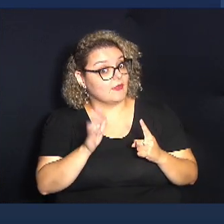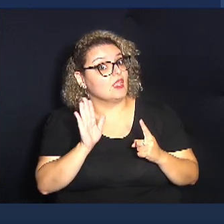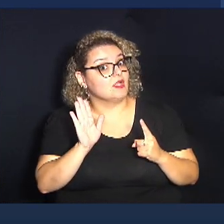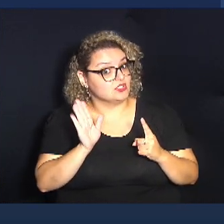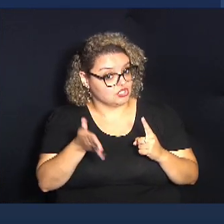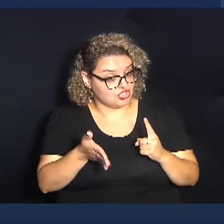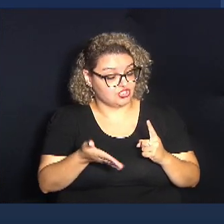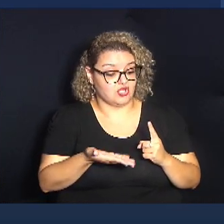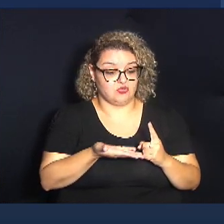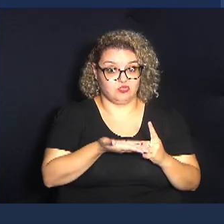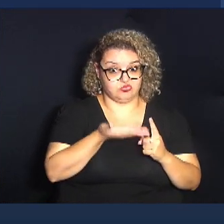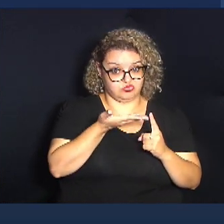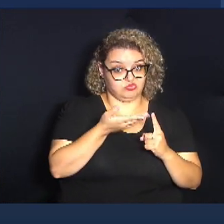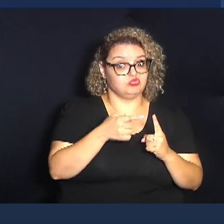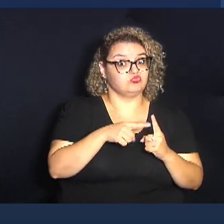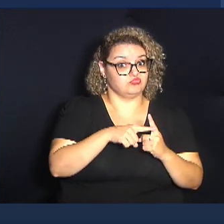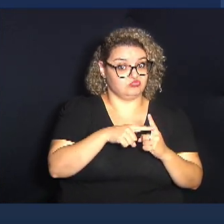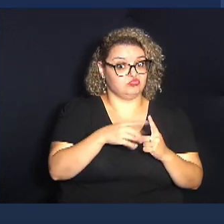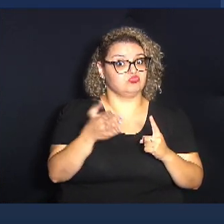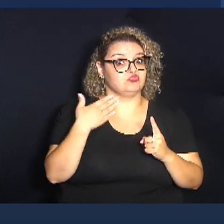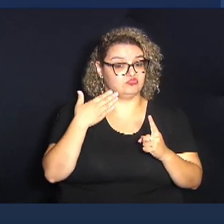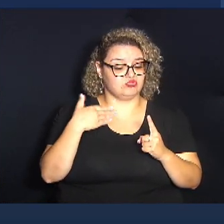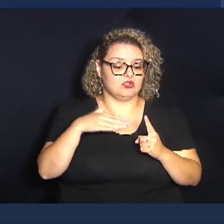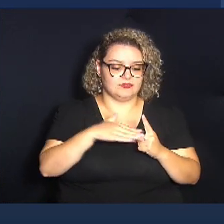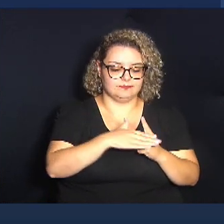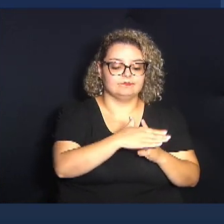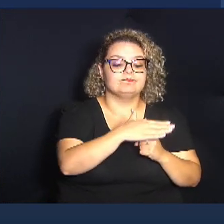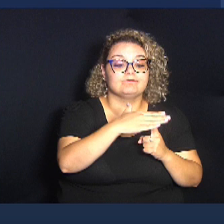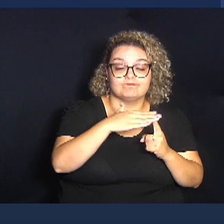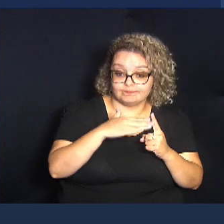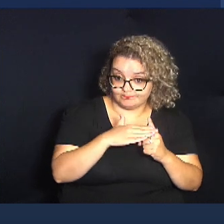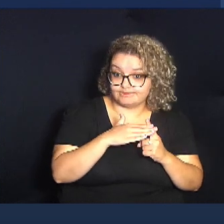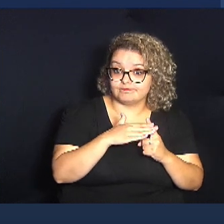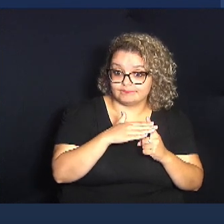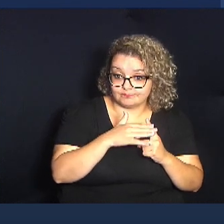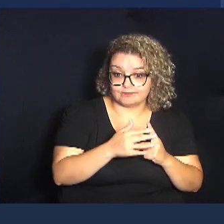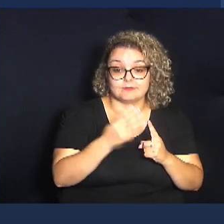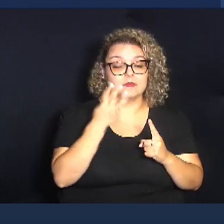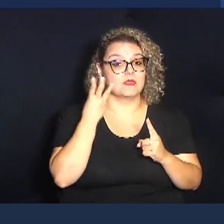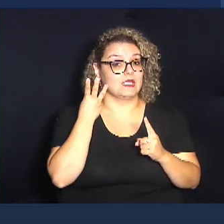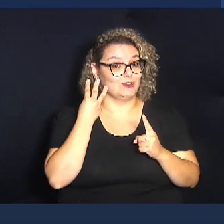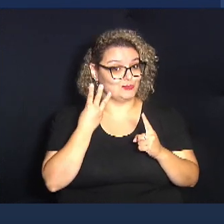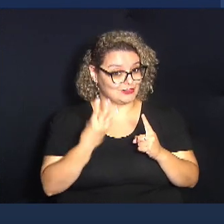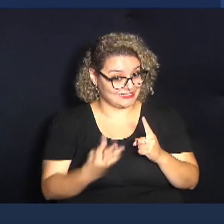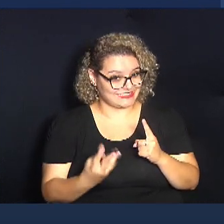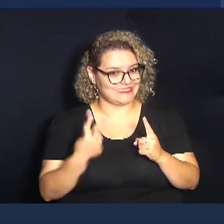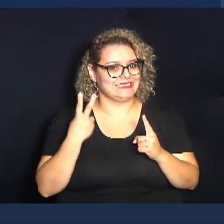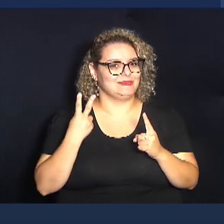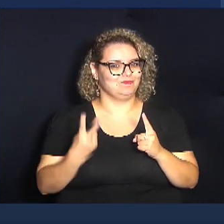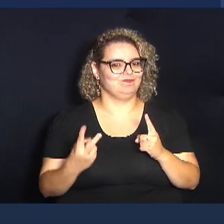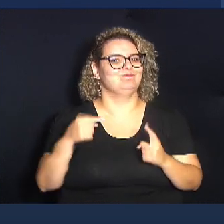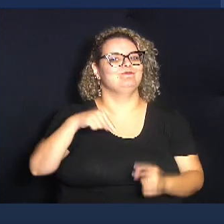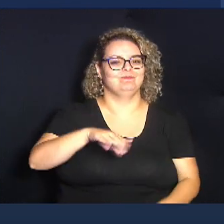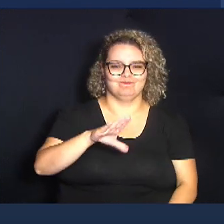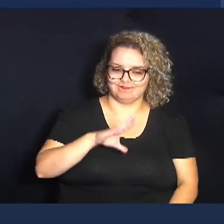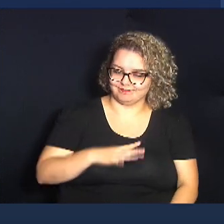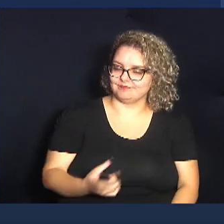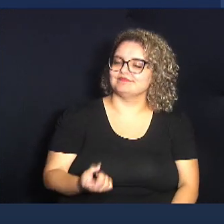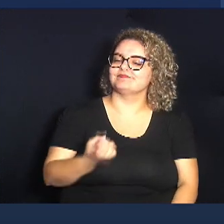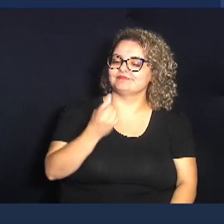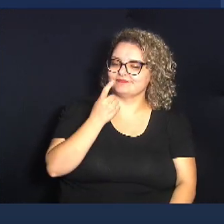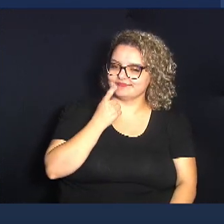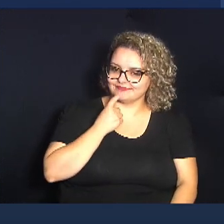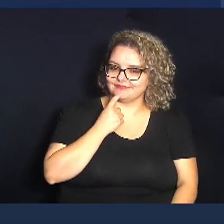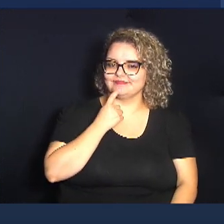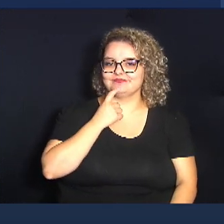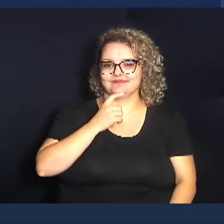uma mínima elevada. Ao longo do dia, a temperatura sobe, podendo chegar aos 32 graus aqui na